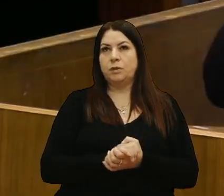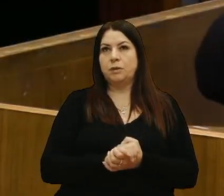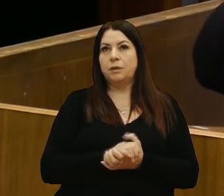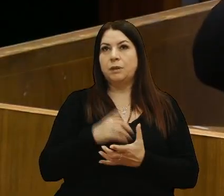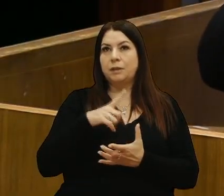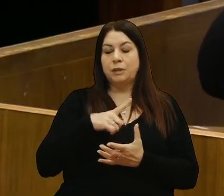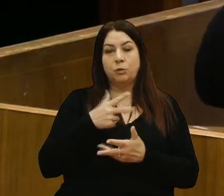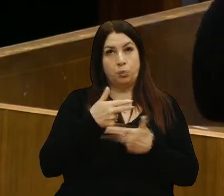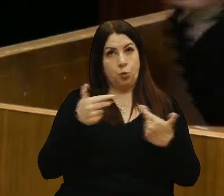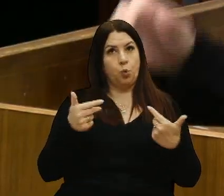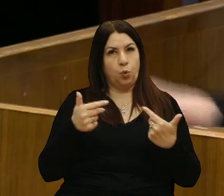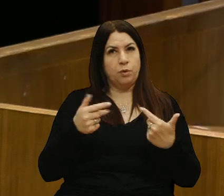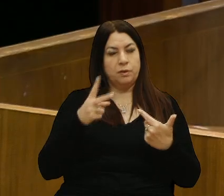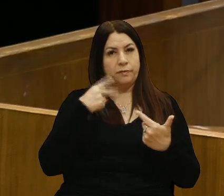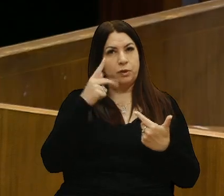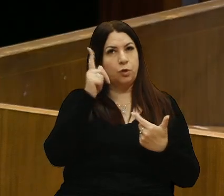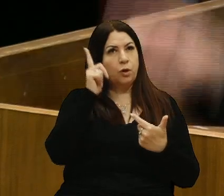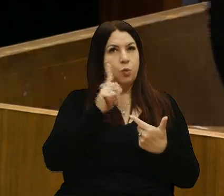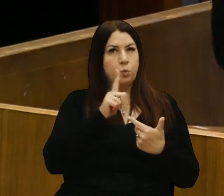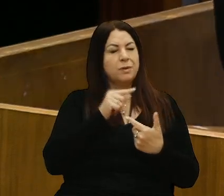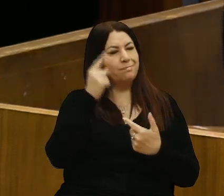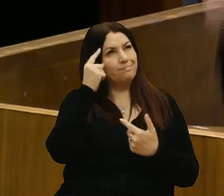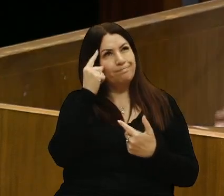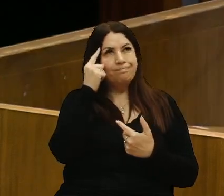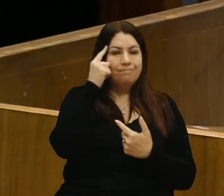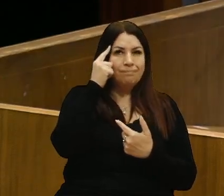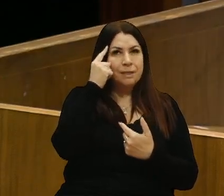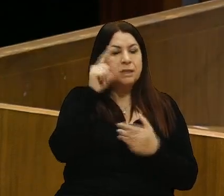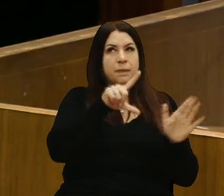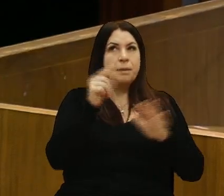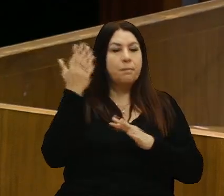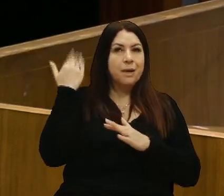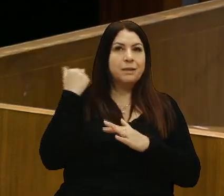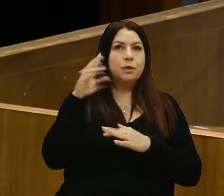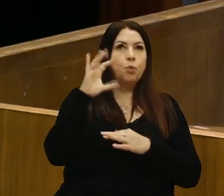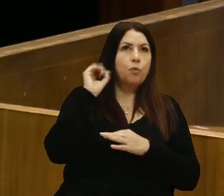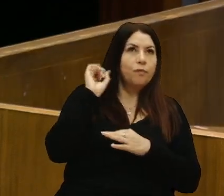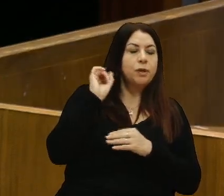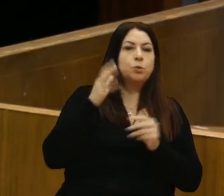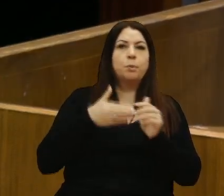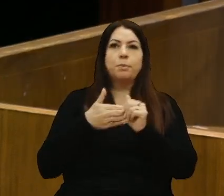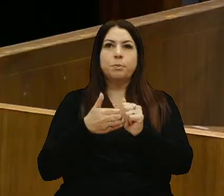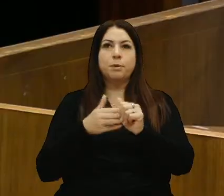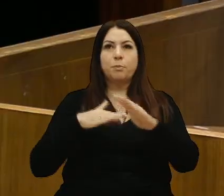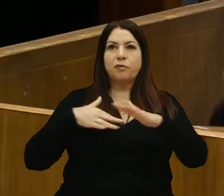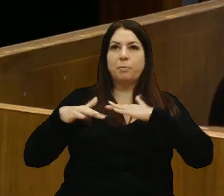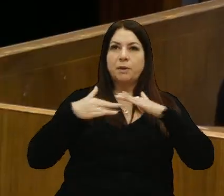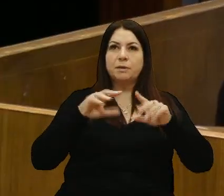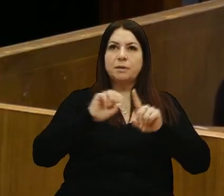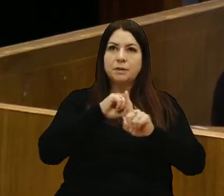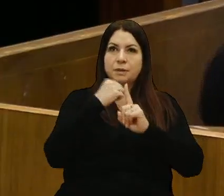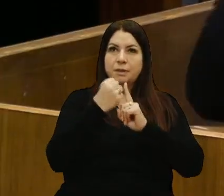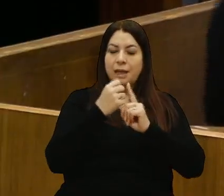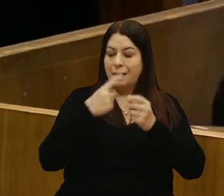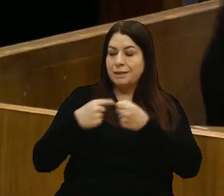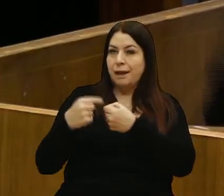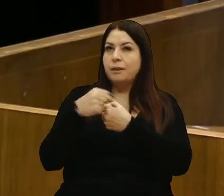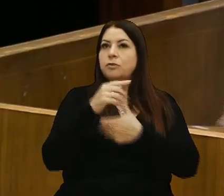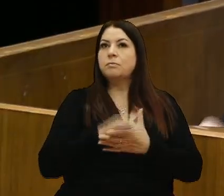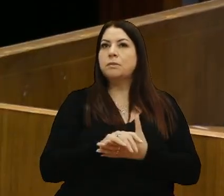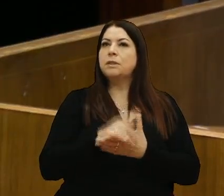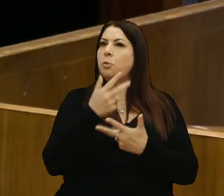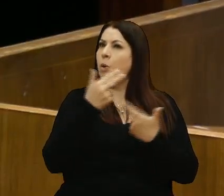tem uma coisa, vereador Lucas, eu cheguei à conclusão, desde semana passada, ouvindo e acompanhando os movimentos da nossa cidade, tem